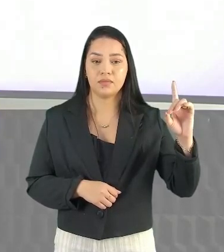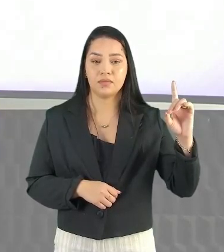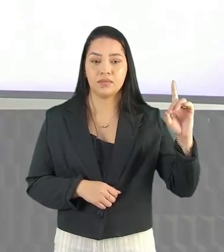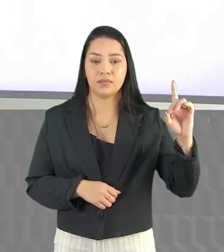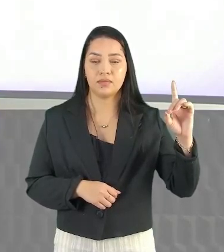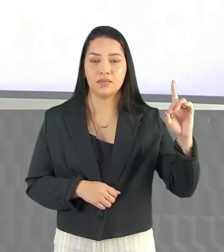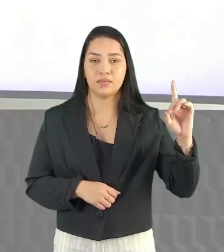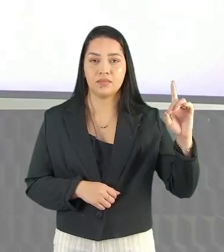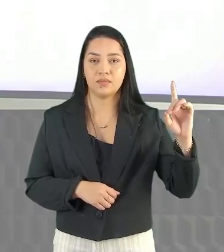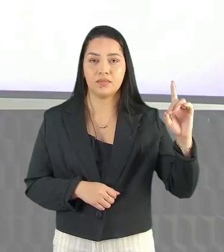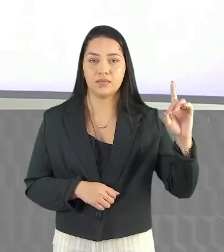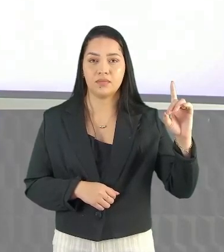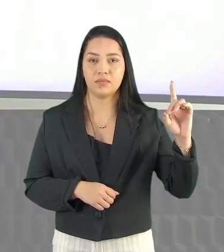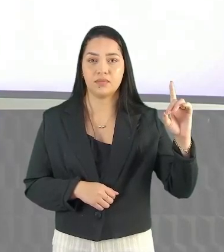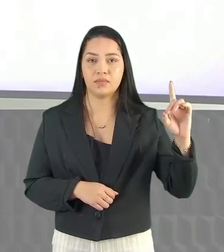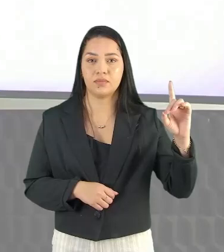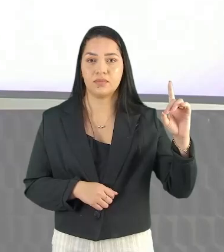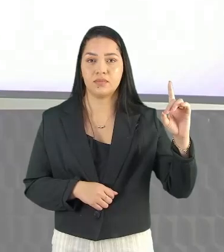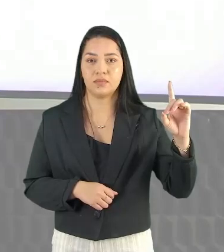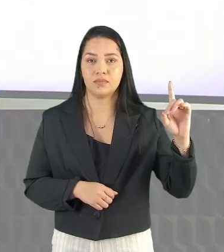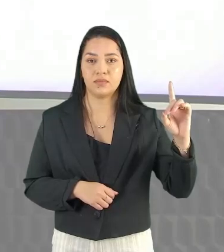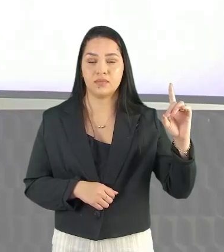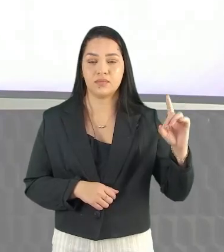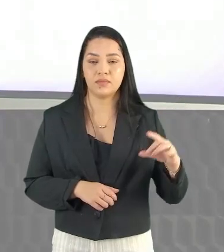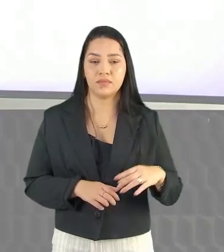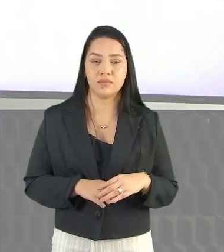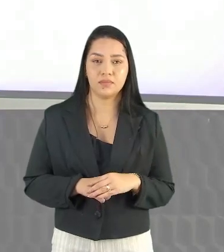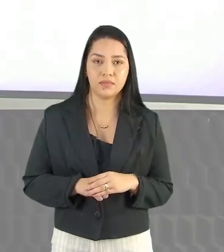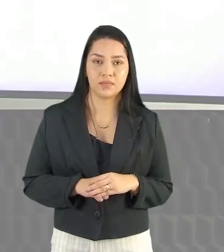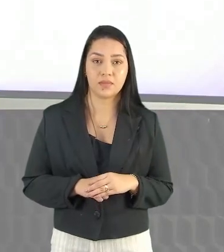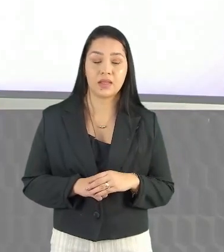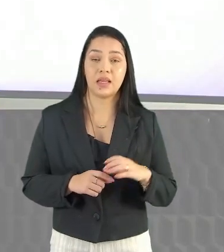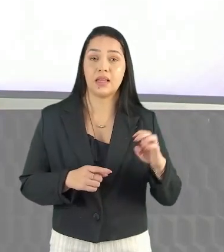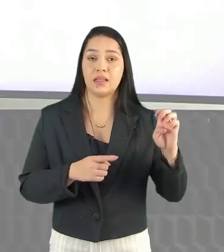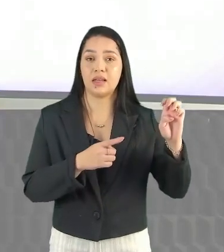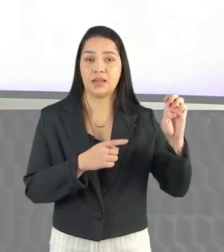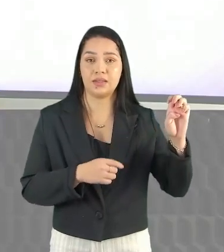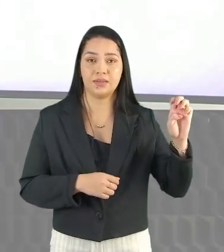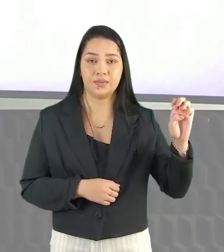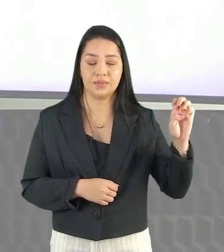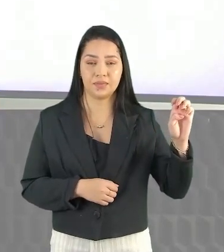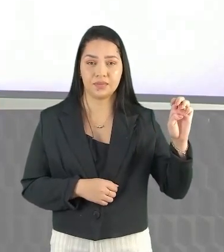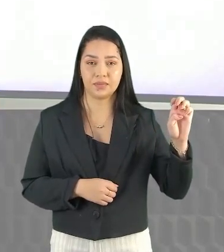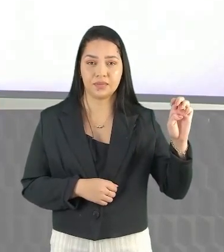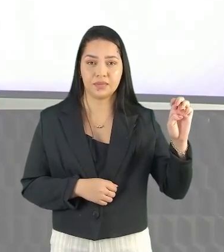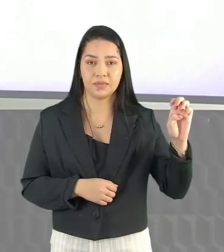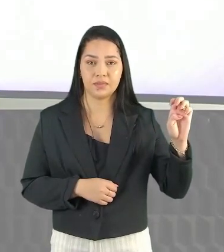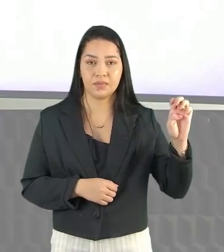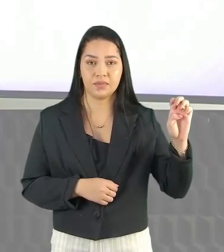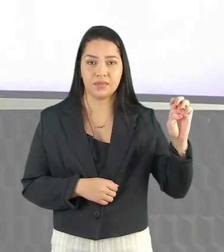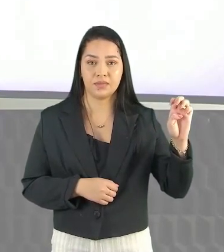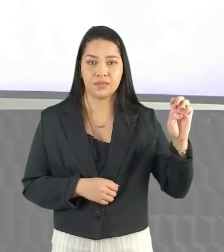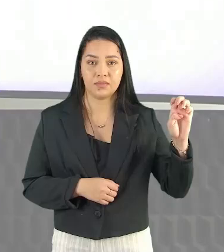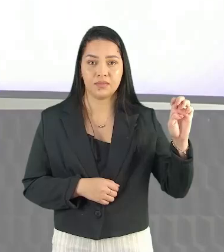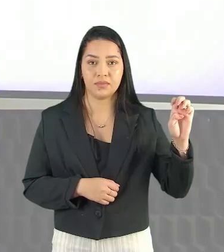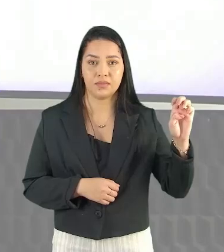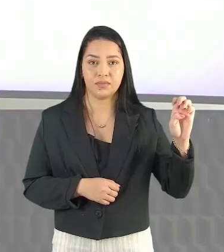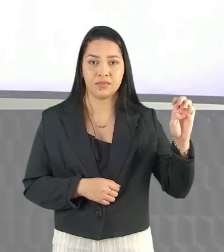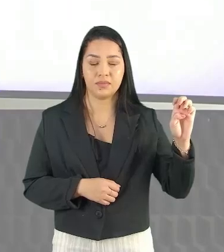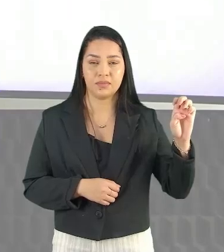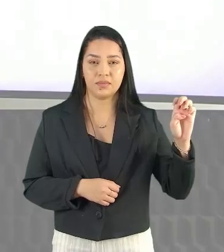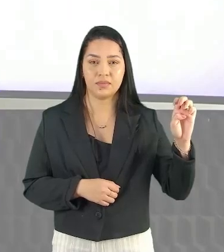crise para fomentar a industrialização pelo país, diminuindo as desigualdades regionais. Letra E, direcionou parte do capital gerado pela cafeicultura